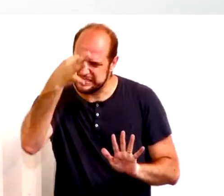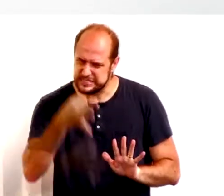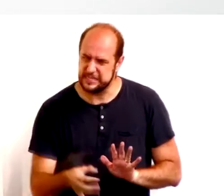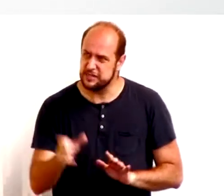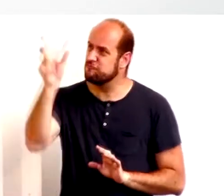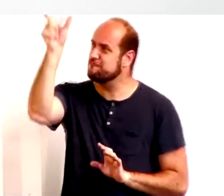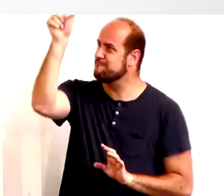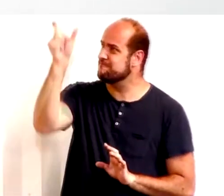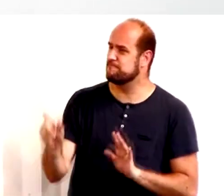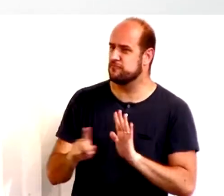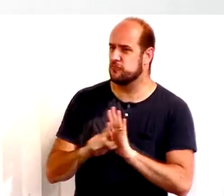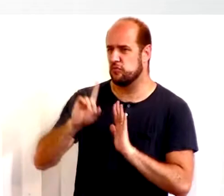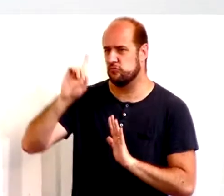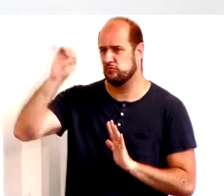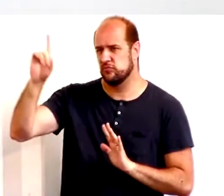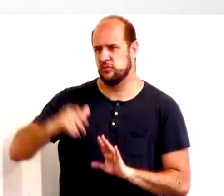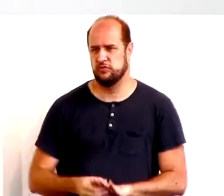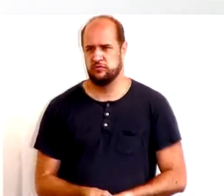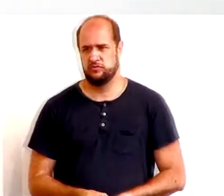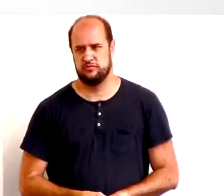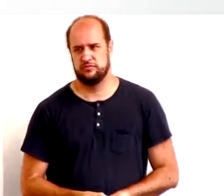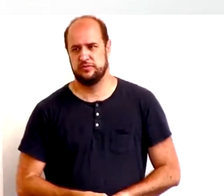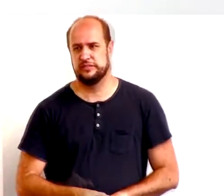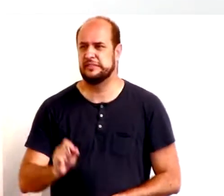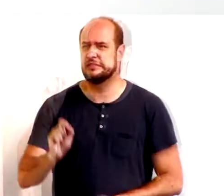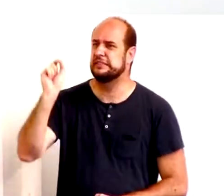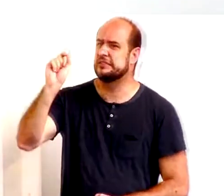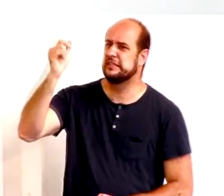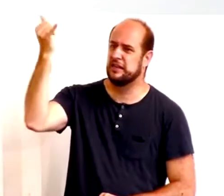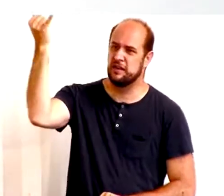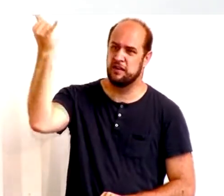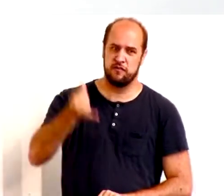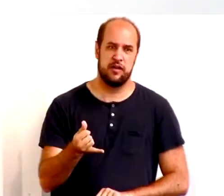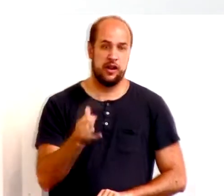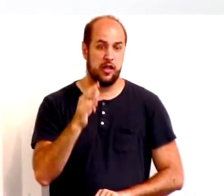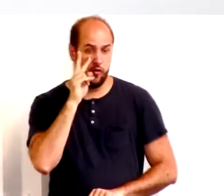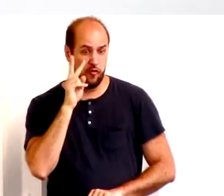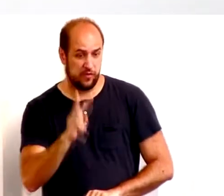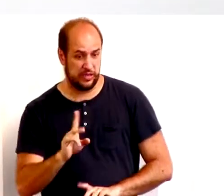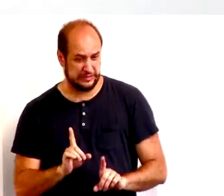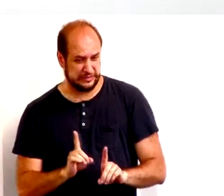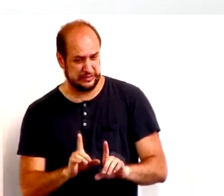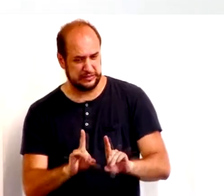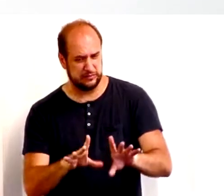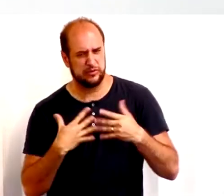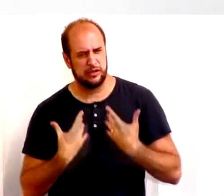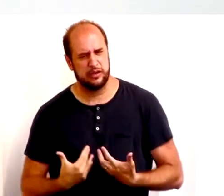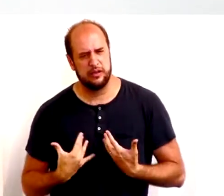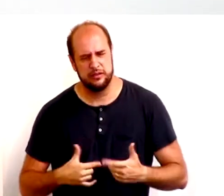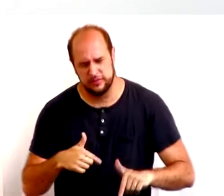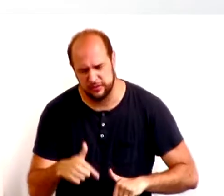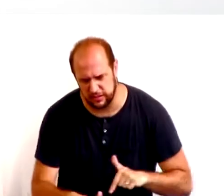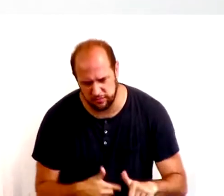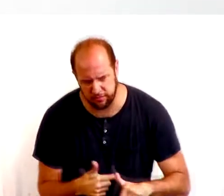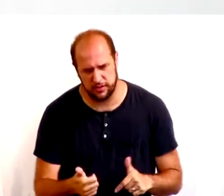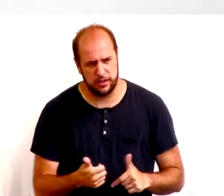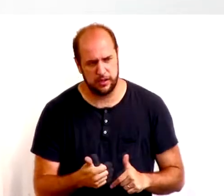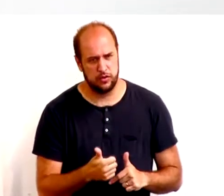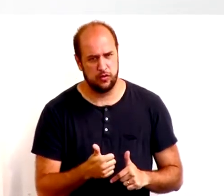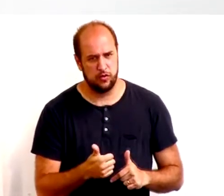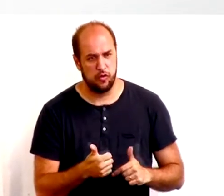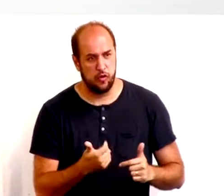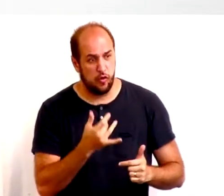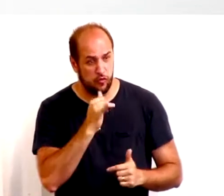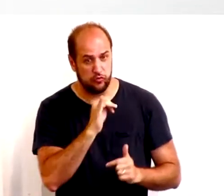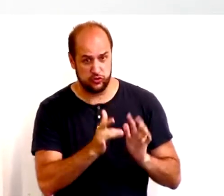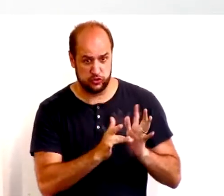Deus no Filho. Quem é esse que diz, quando viu seus discípulos cansados do trabalho: vinde a mim,